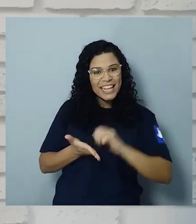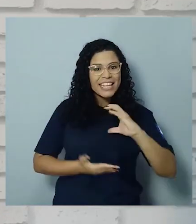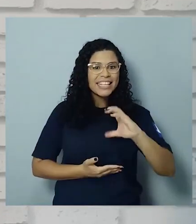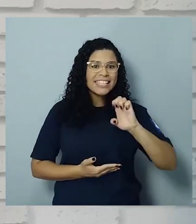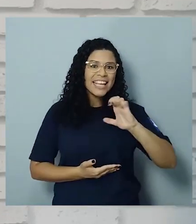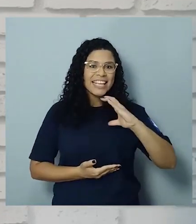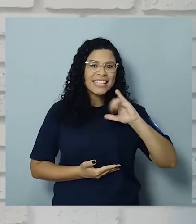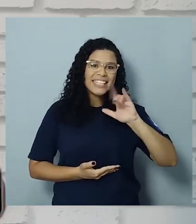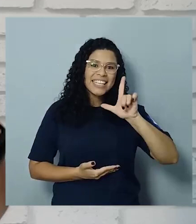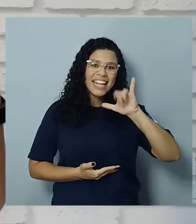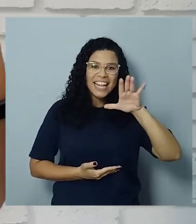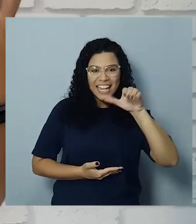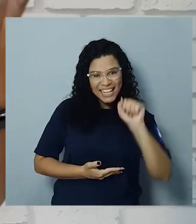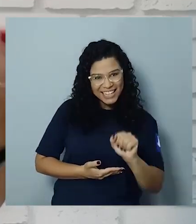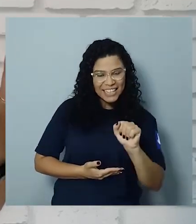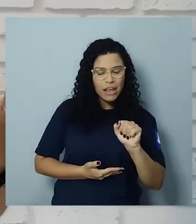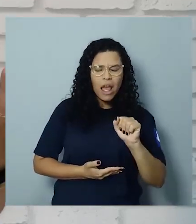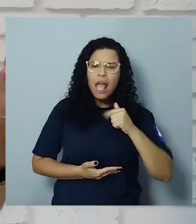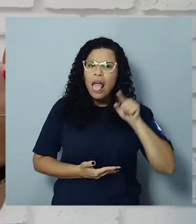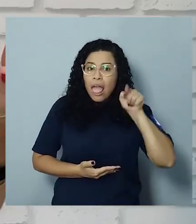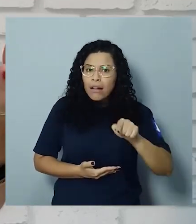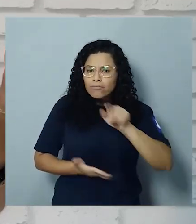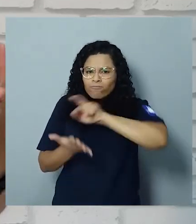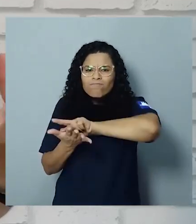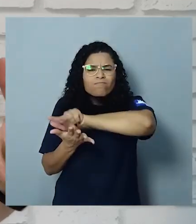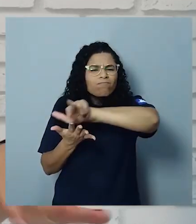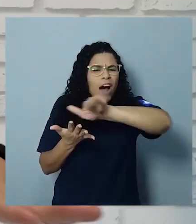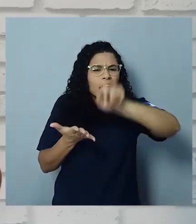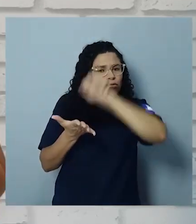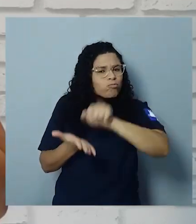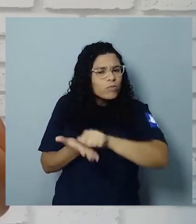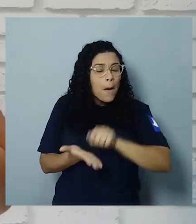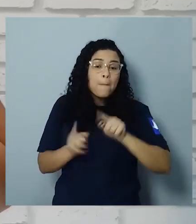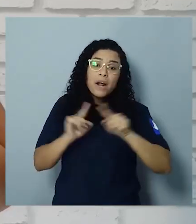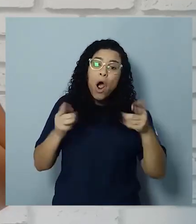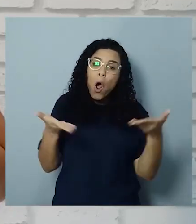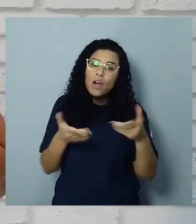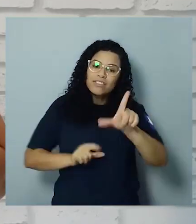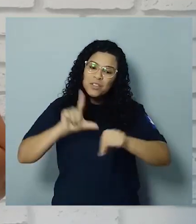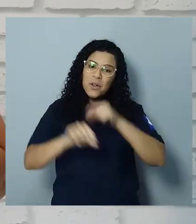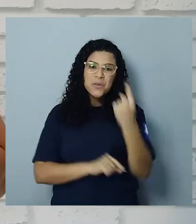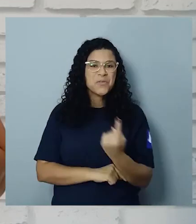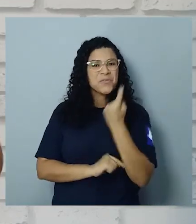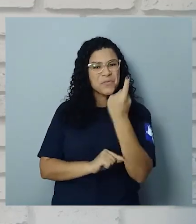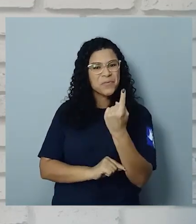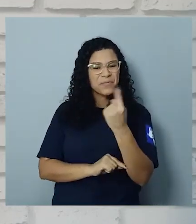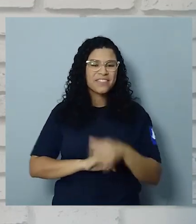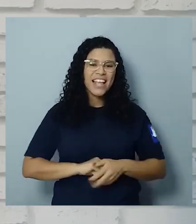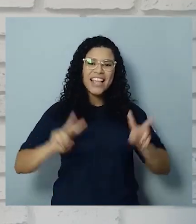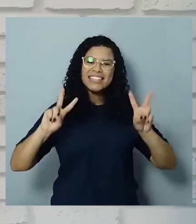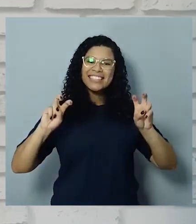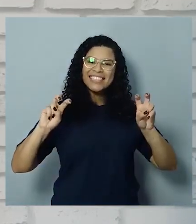Cecília Meireles ela escreveu tantos poemas mas hoje eu escolhi um que fala sabe do que